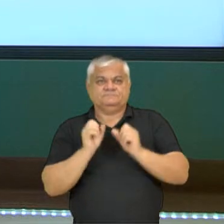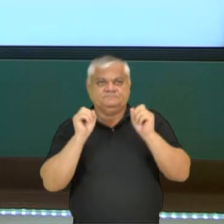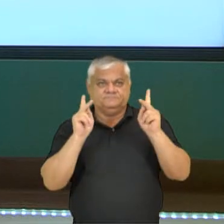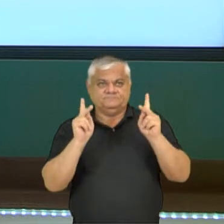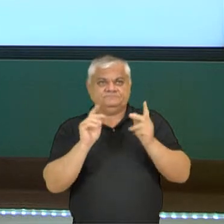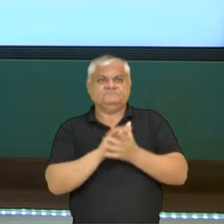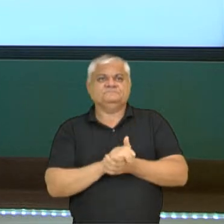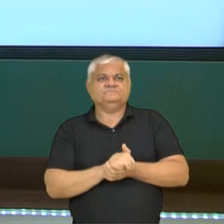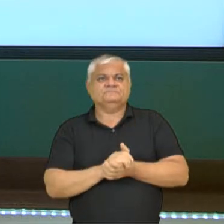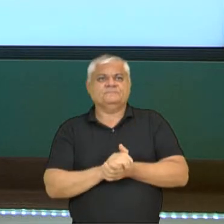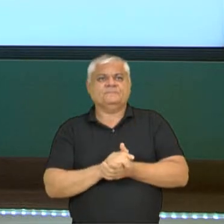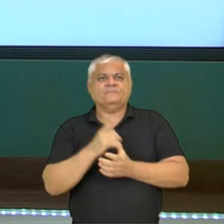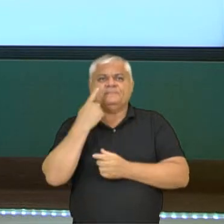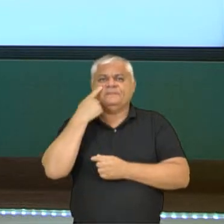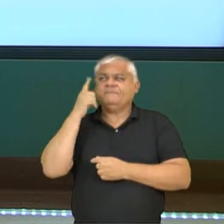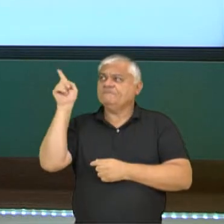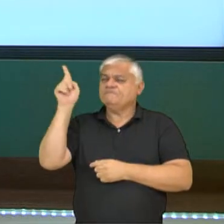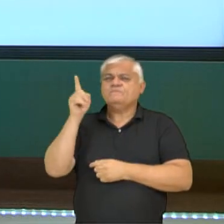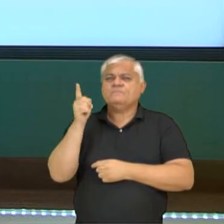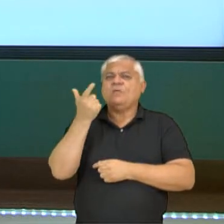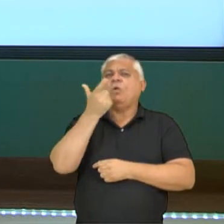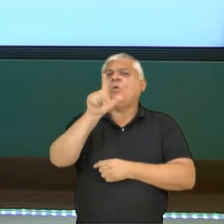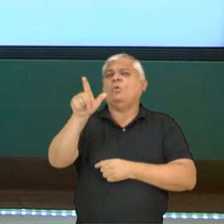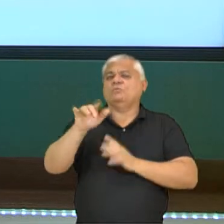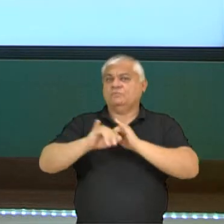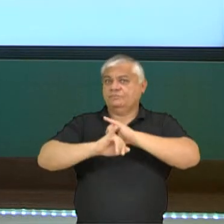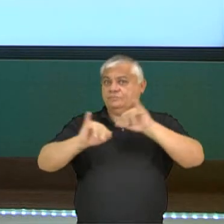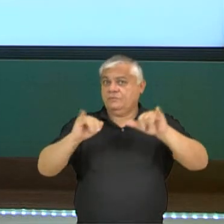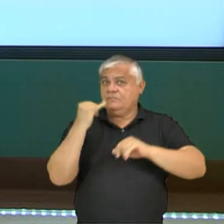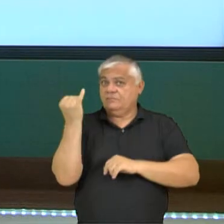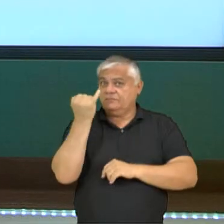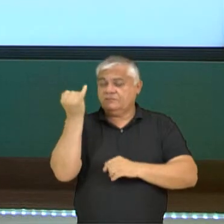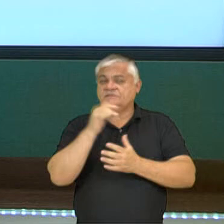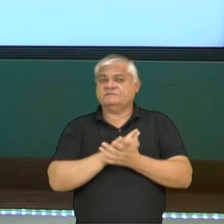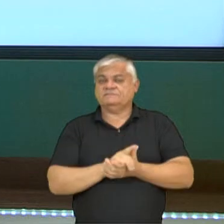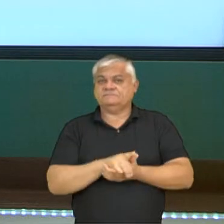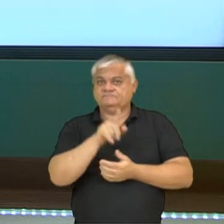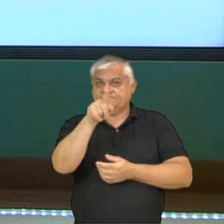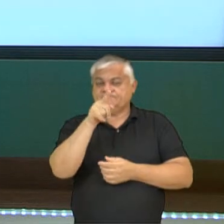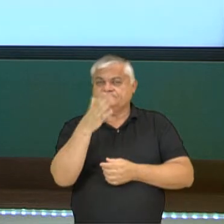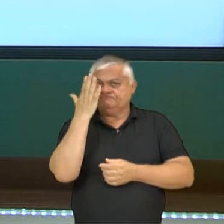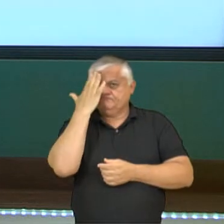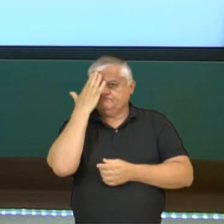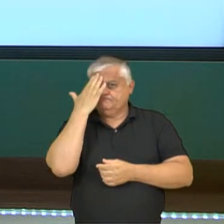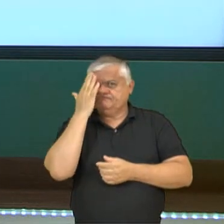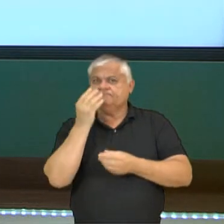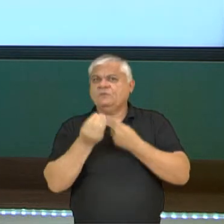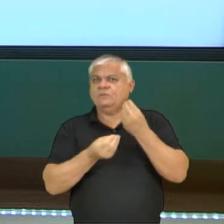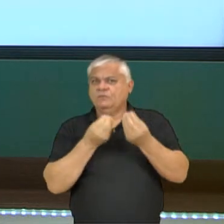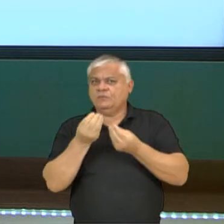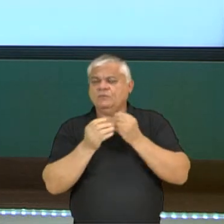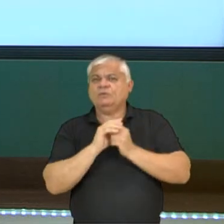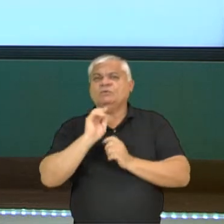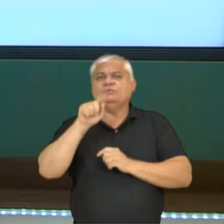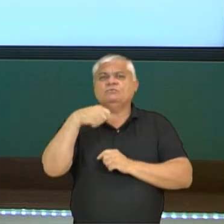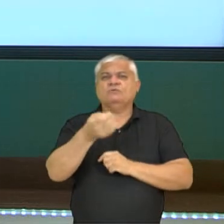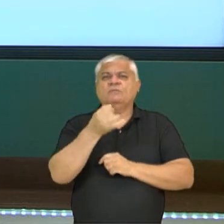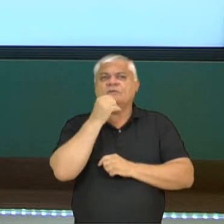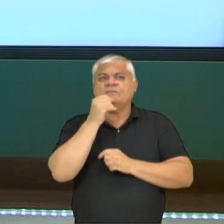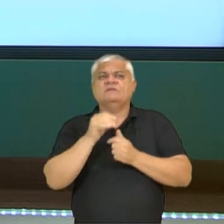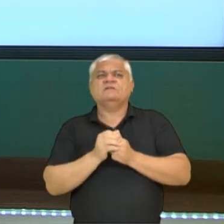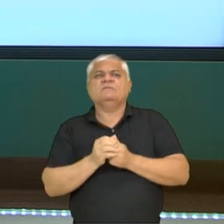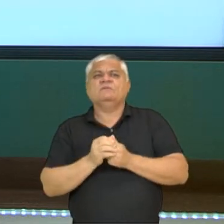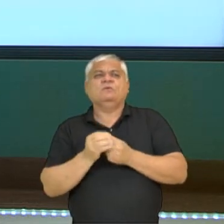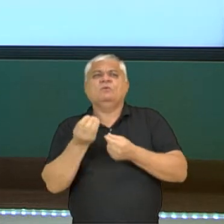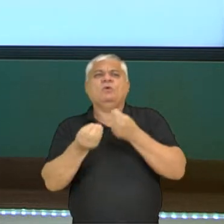ok? Outra informação importante que vocês devem saber é sobre as